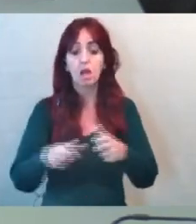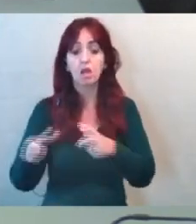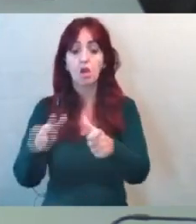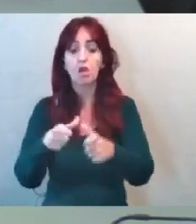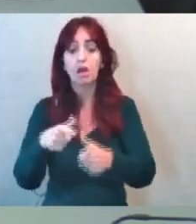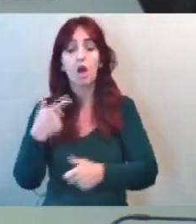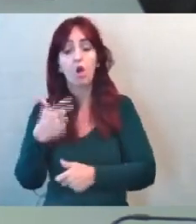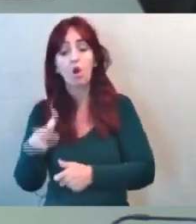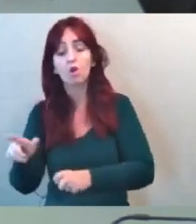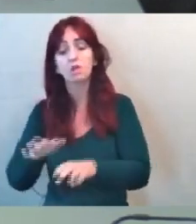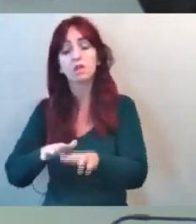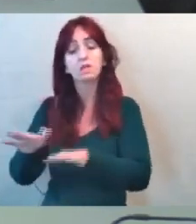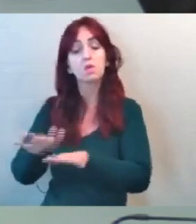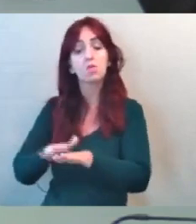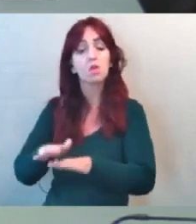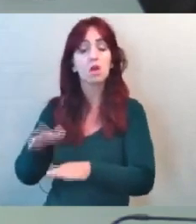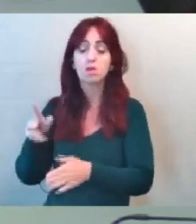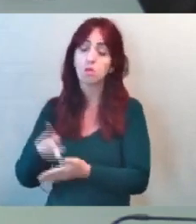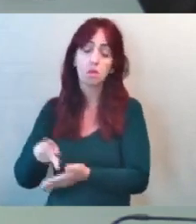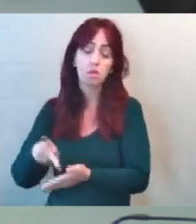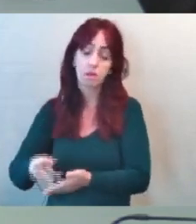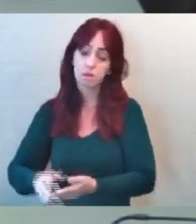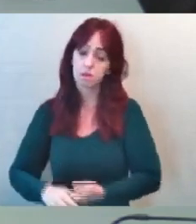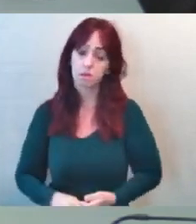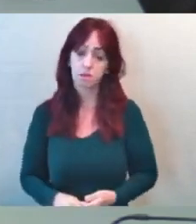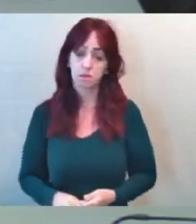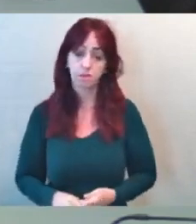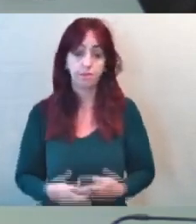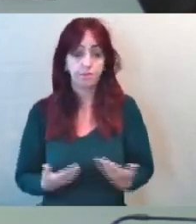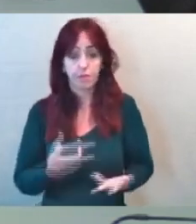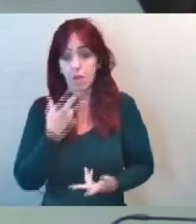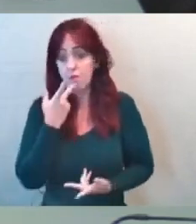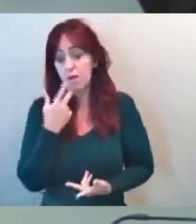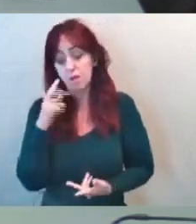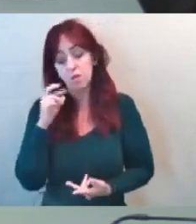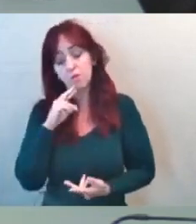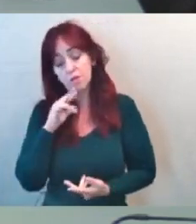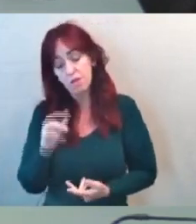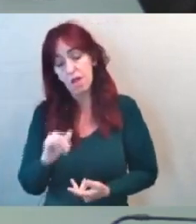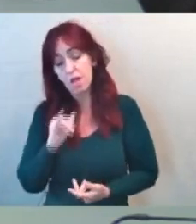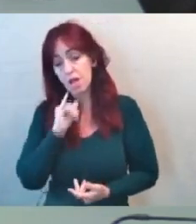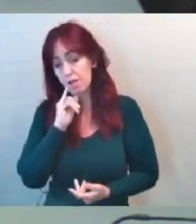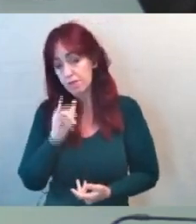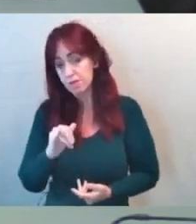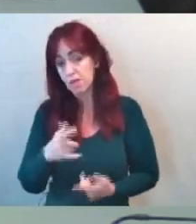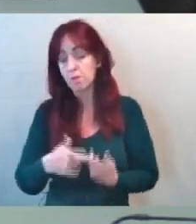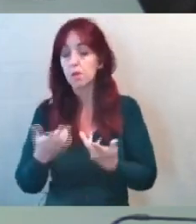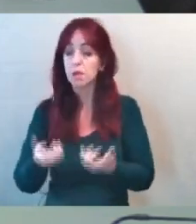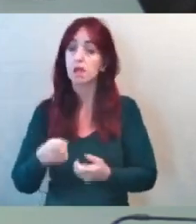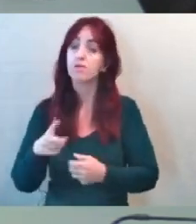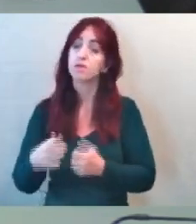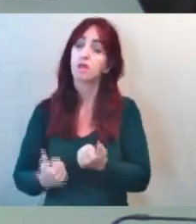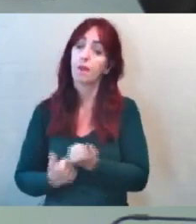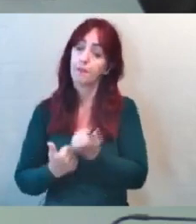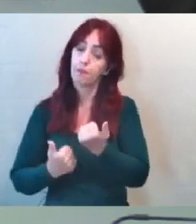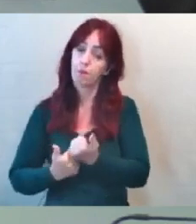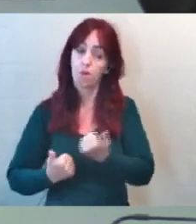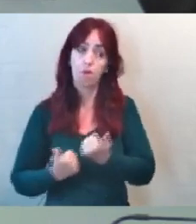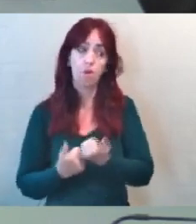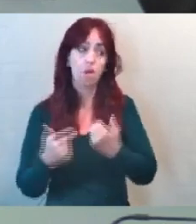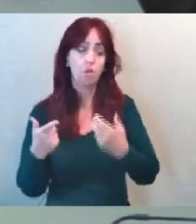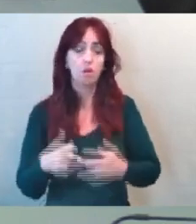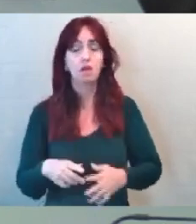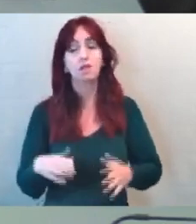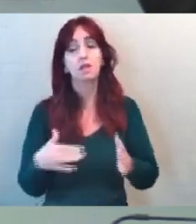gelo. Então, assim, né, é a fala que eu tenho para o senhor, que eu gostaria de contar com o apoio do senhor. Essa é a última oitiva, né? Só tem aí o